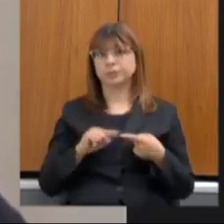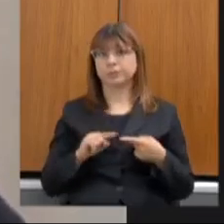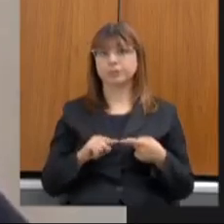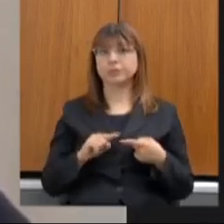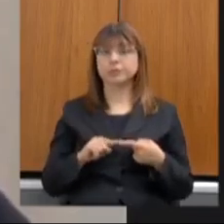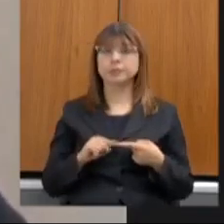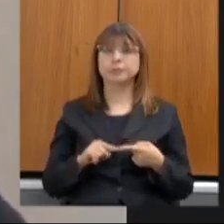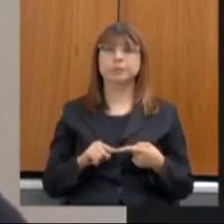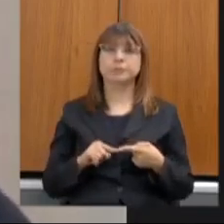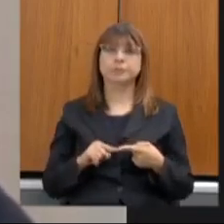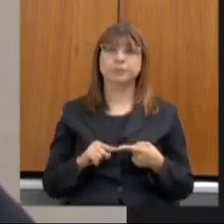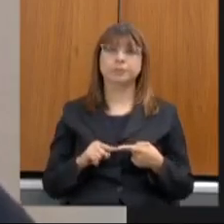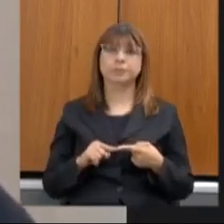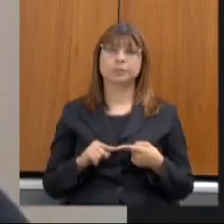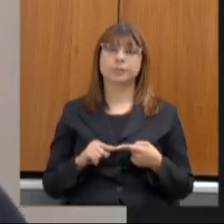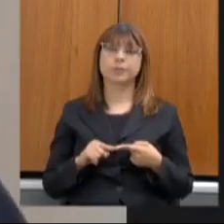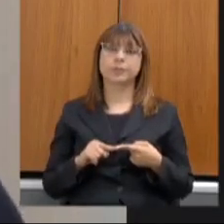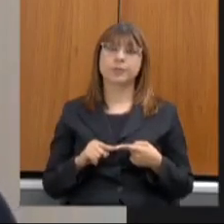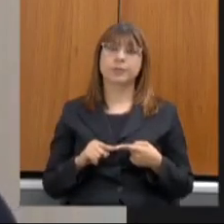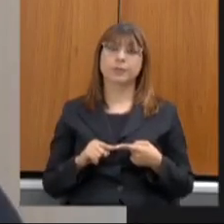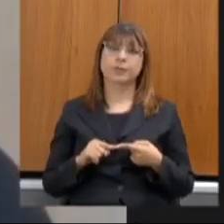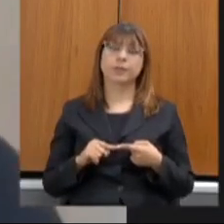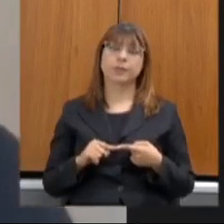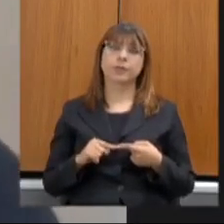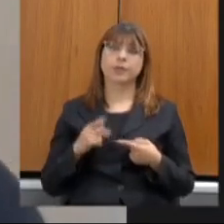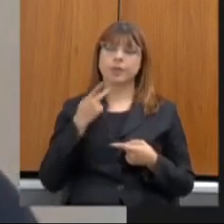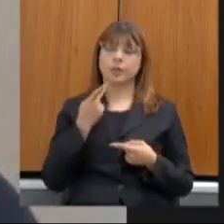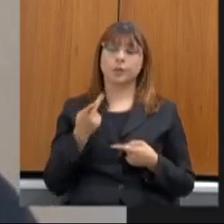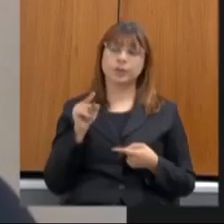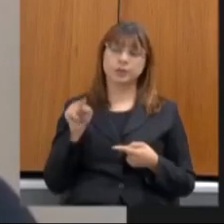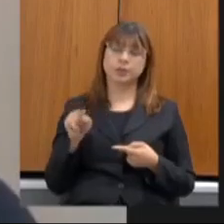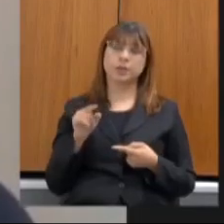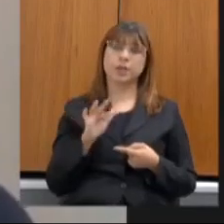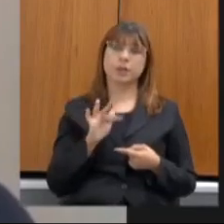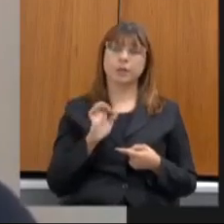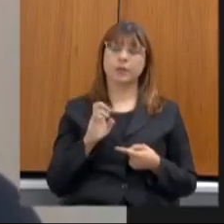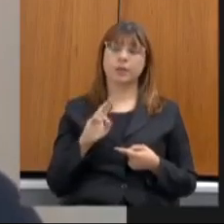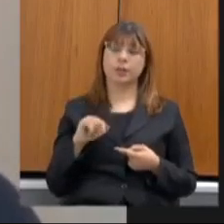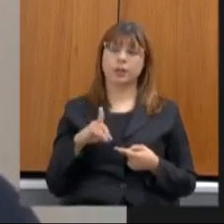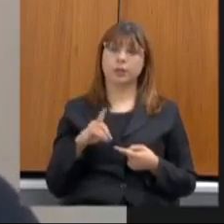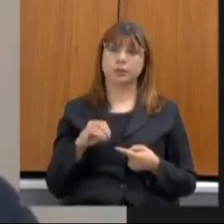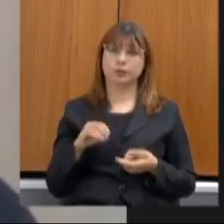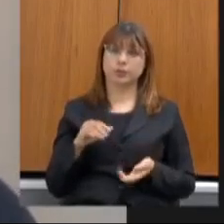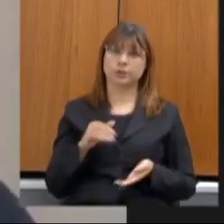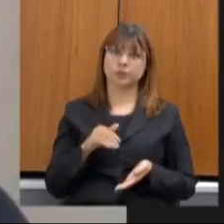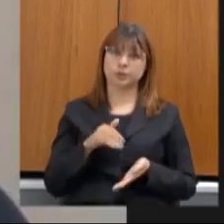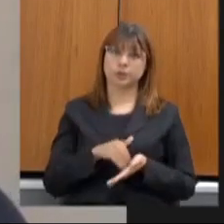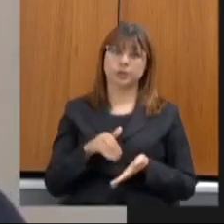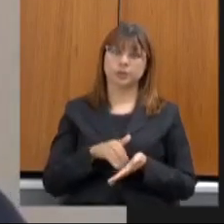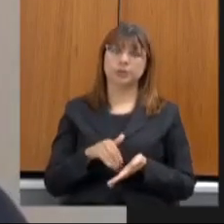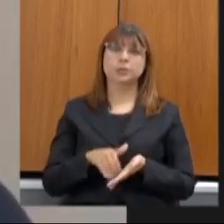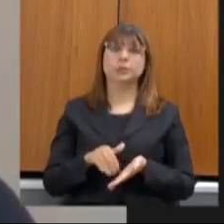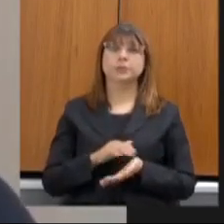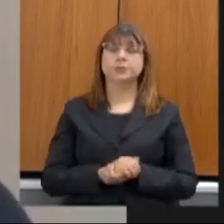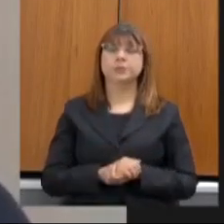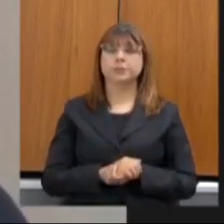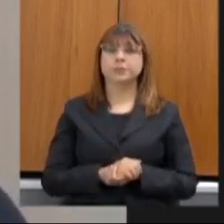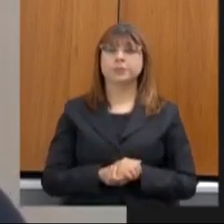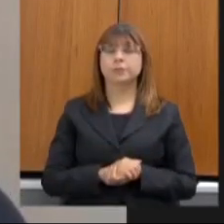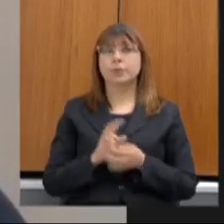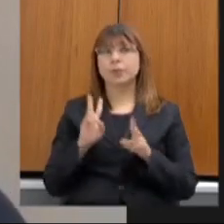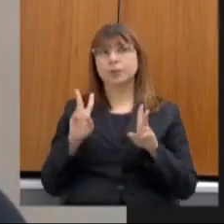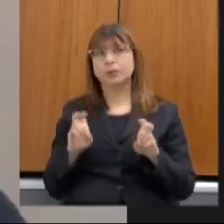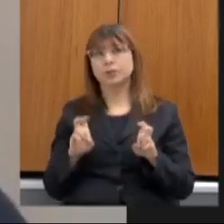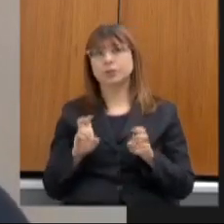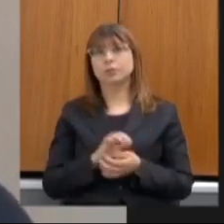primeiro começar conversando com quem com Fernando para Zag secretário Fernando a